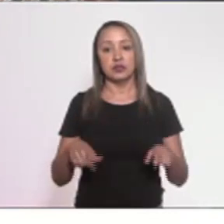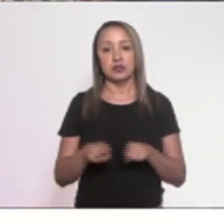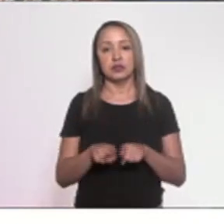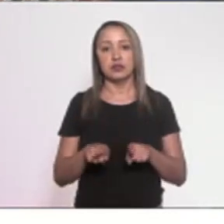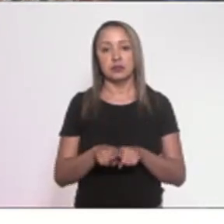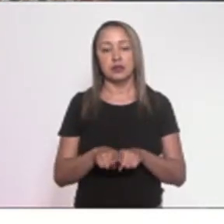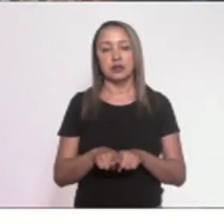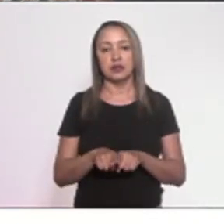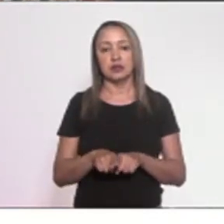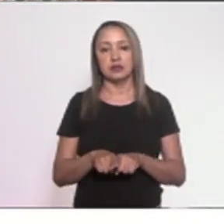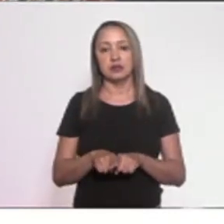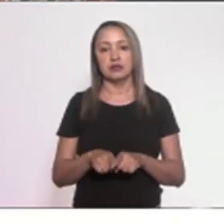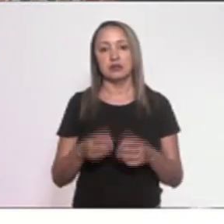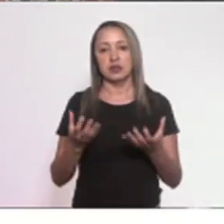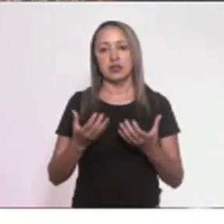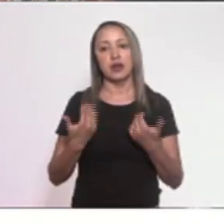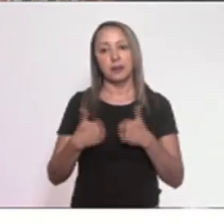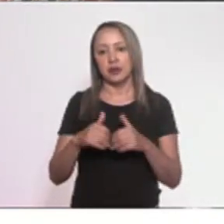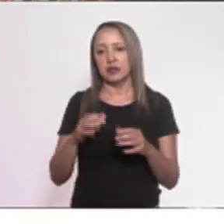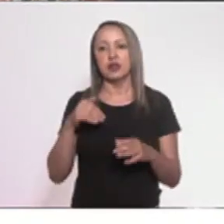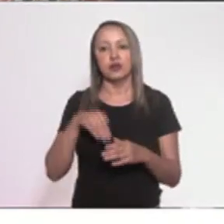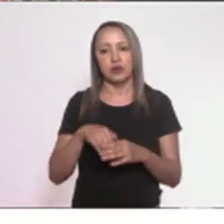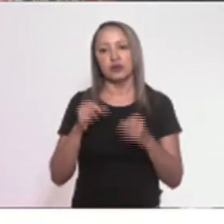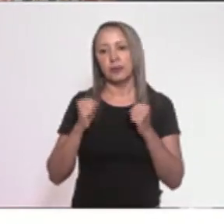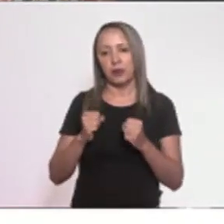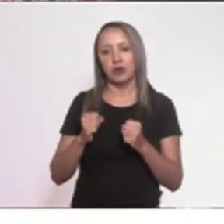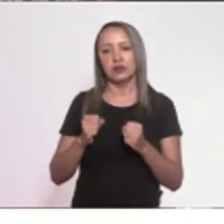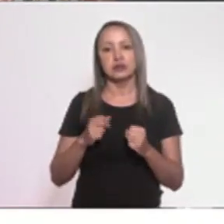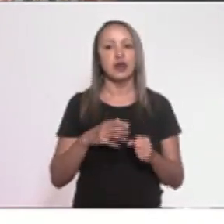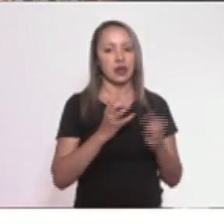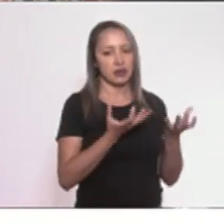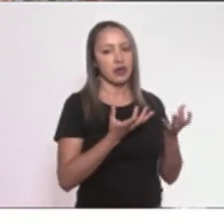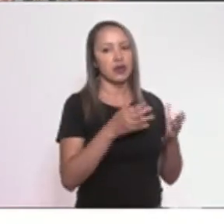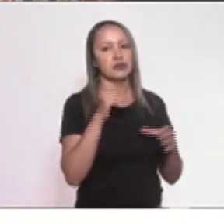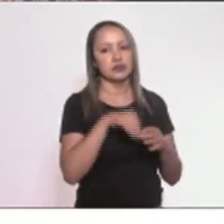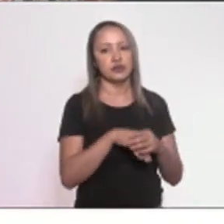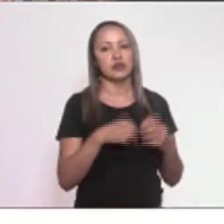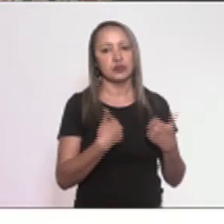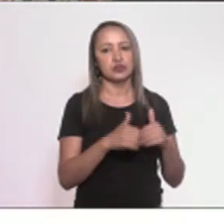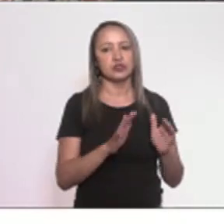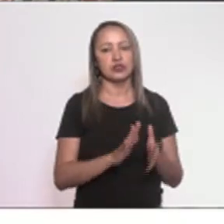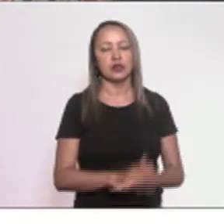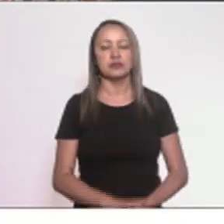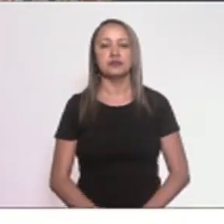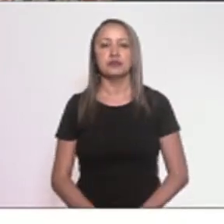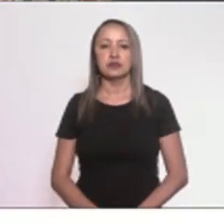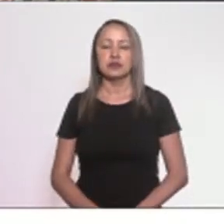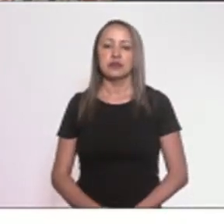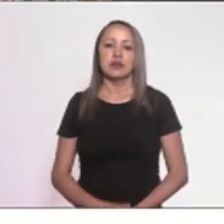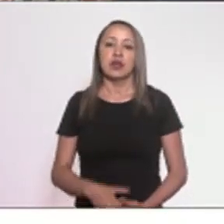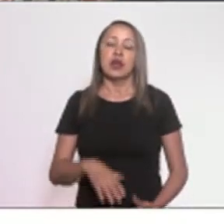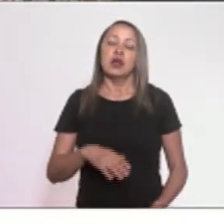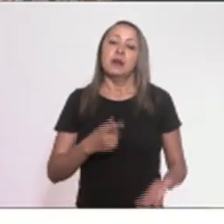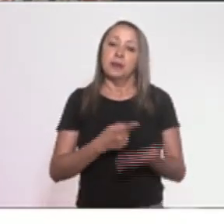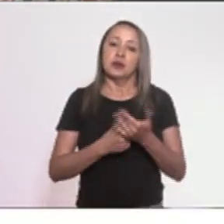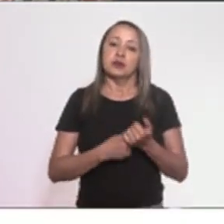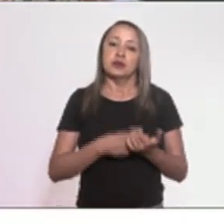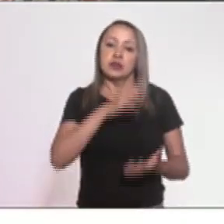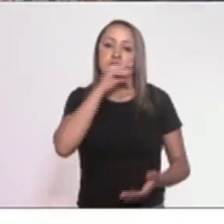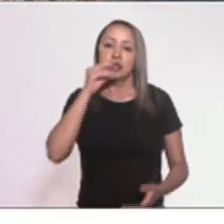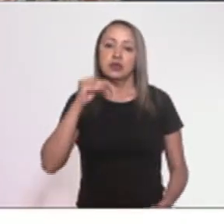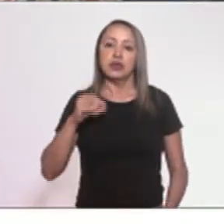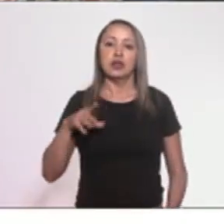quiser manter o voto da senhora, não tem problema nenhum. Vou manter. Ok. Obrigado. Pela Comissão de Assuntos da Criança e do Adolescente, a deputada Rosane Félix.